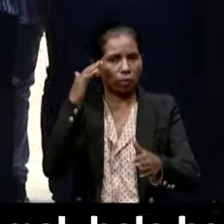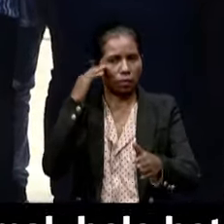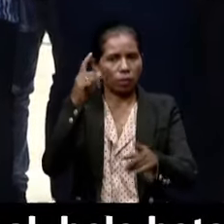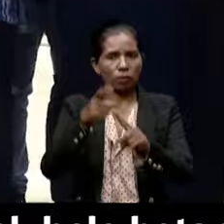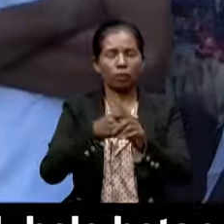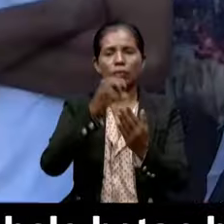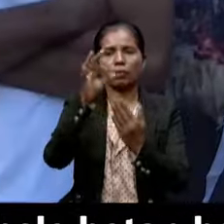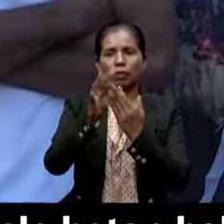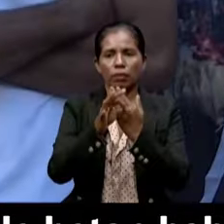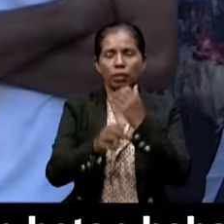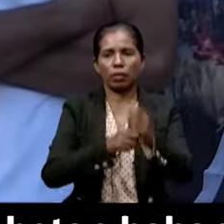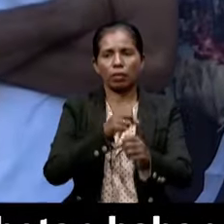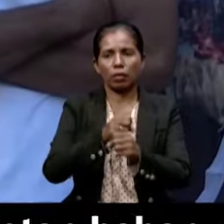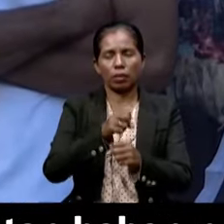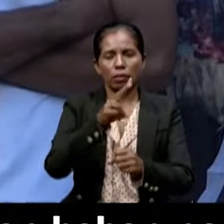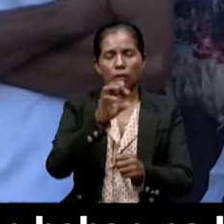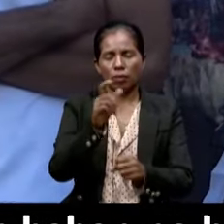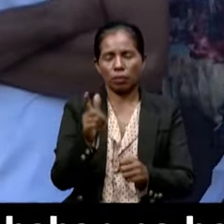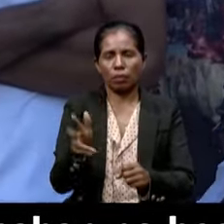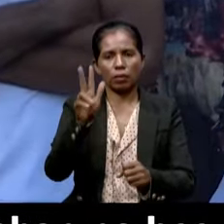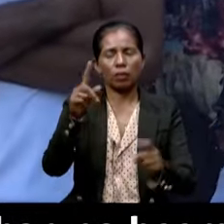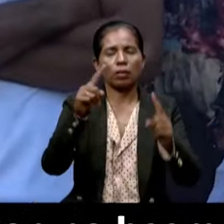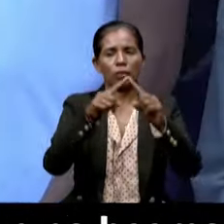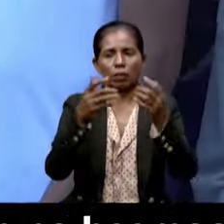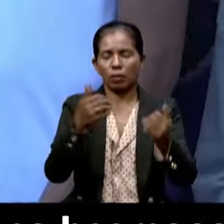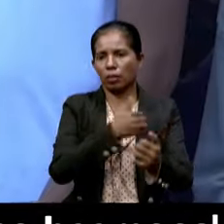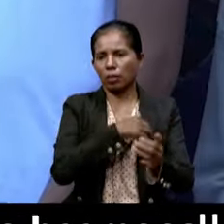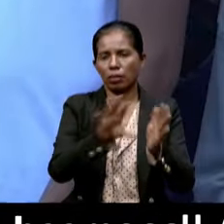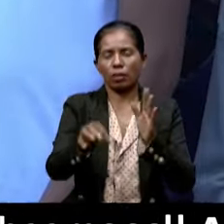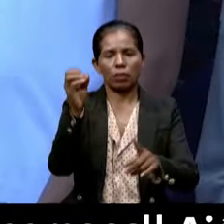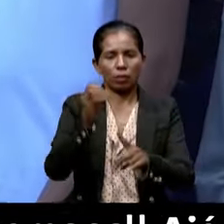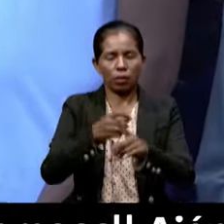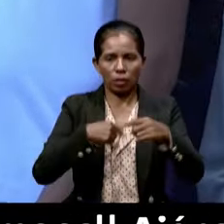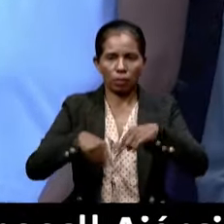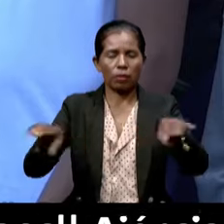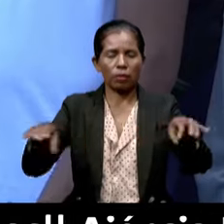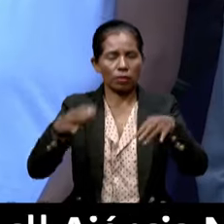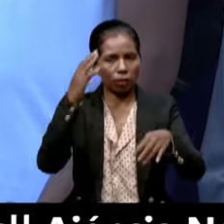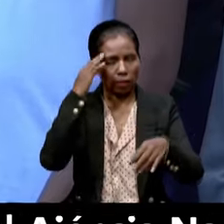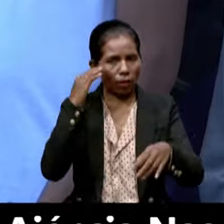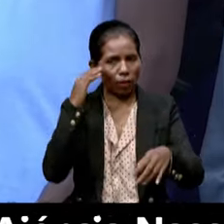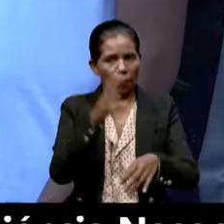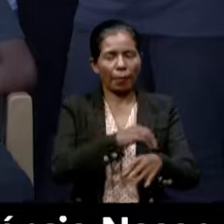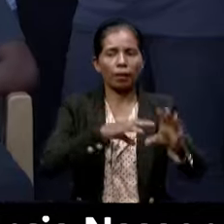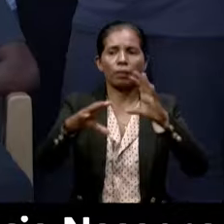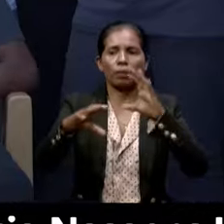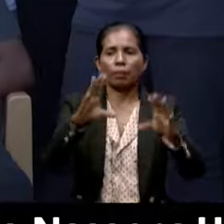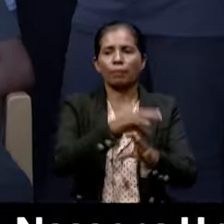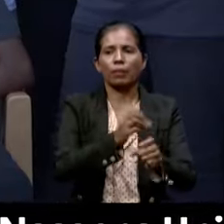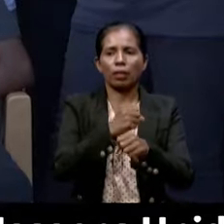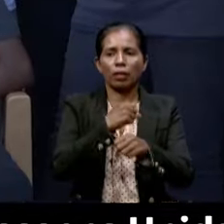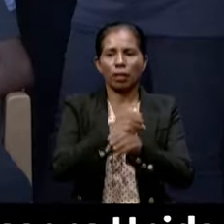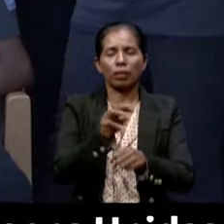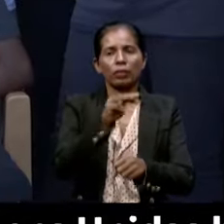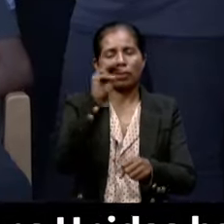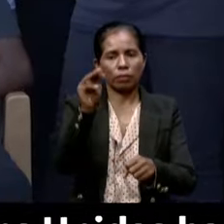fulan fevereiro tinang riroron resintolo, mas beto agora se dau ketan oportunidade a tu serviço e a Coreia, nune lihusi comunicado imprensa nebe halau e a